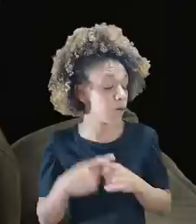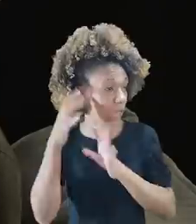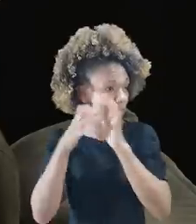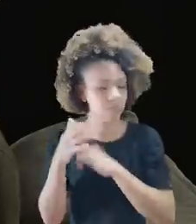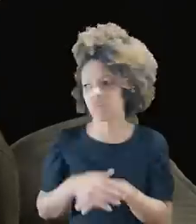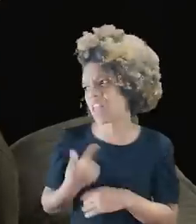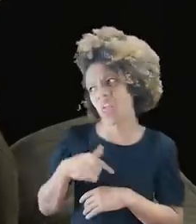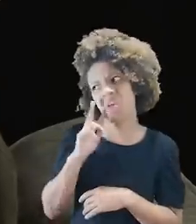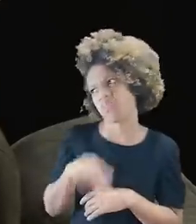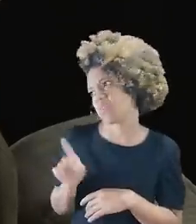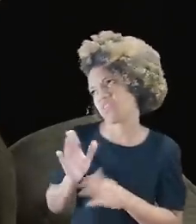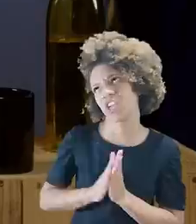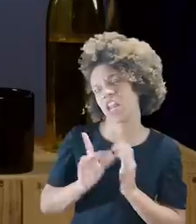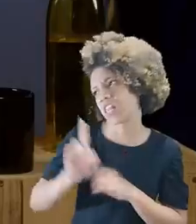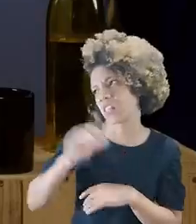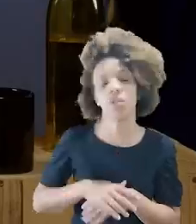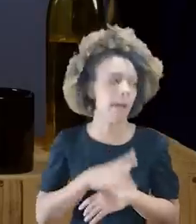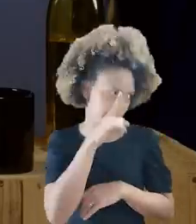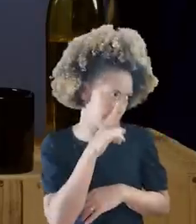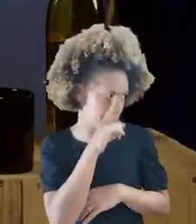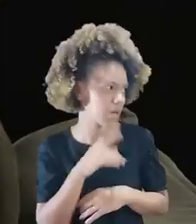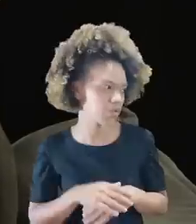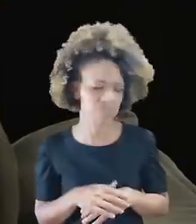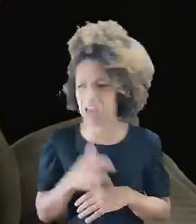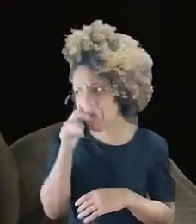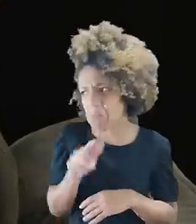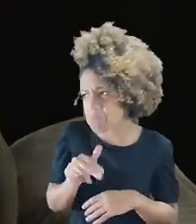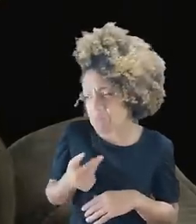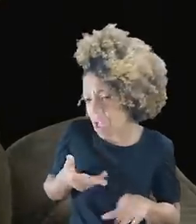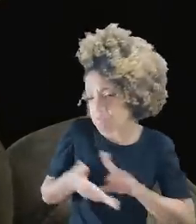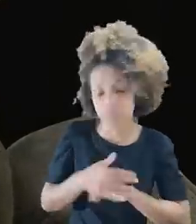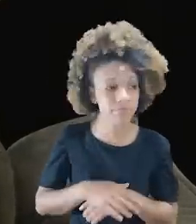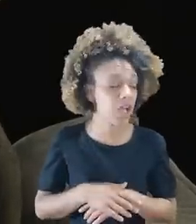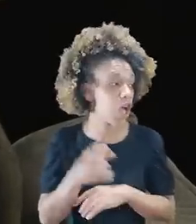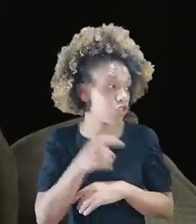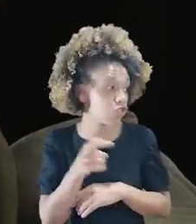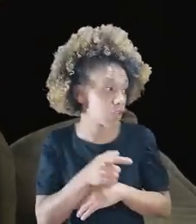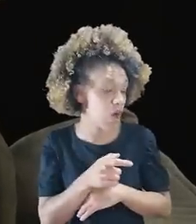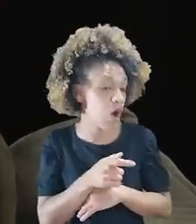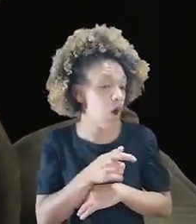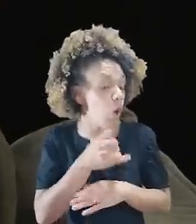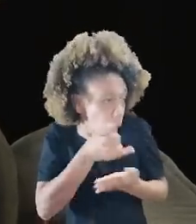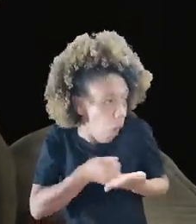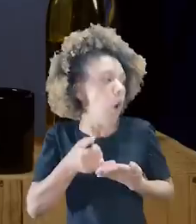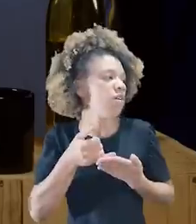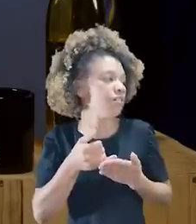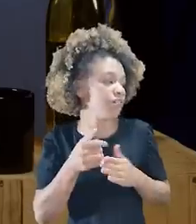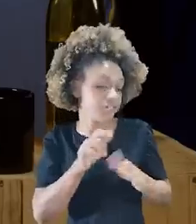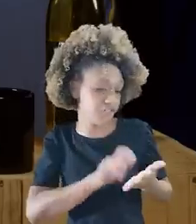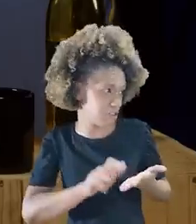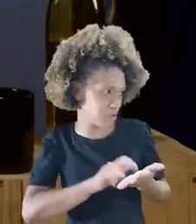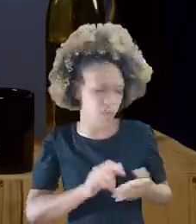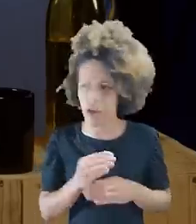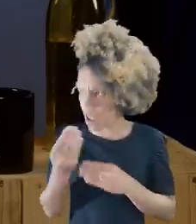ti não tiktok ele fica na é um tiktok é maravilhoso isso né Ele é um aplicativo que você que que você gosta nossa se já